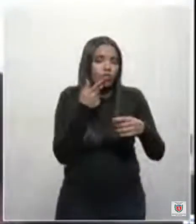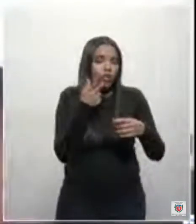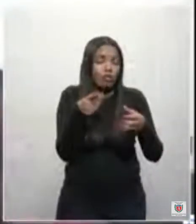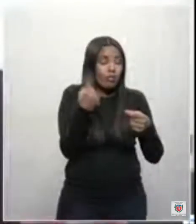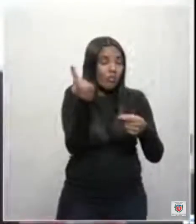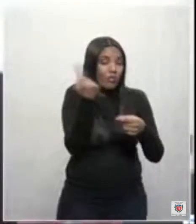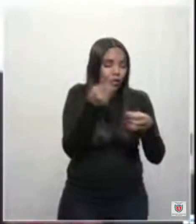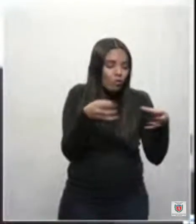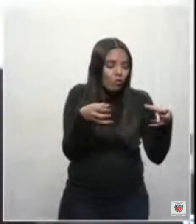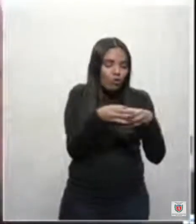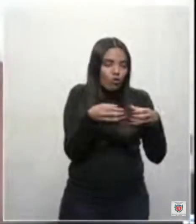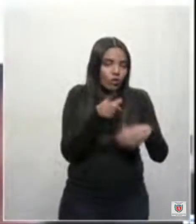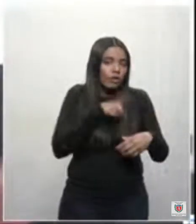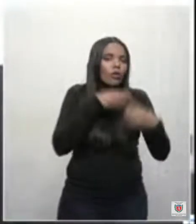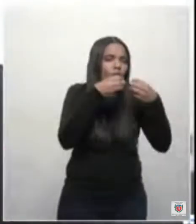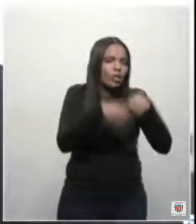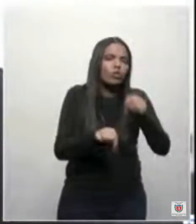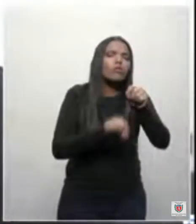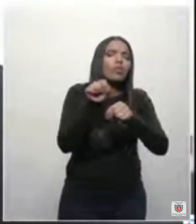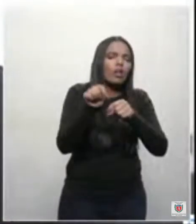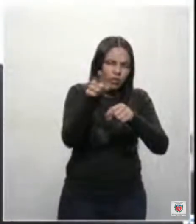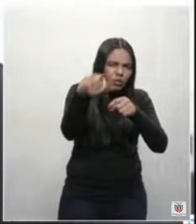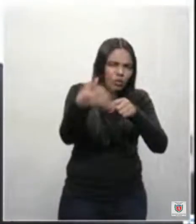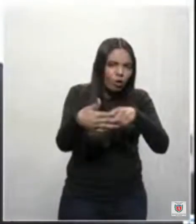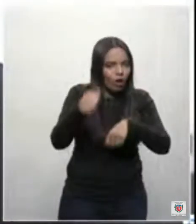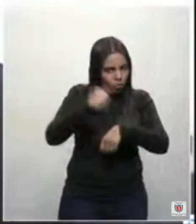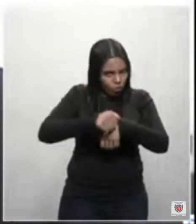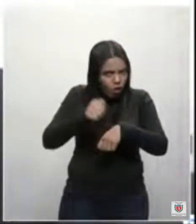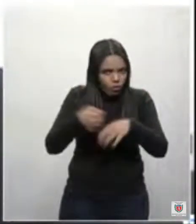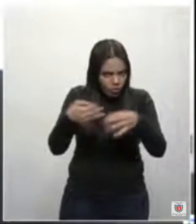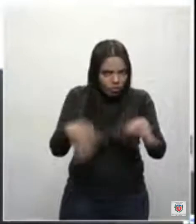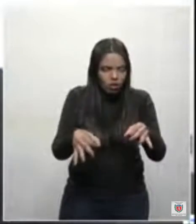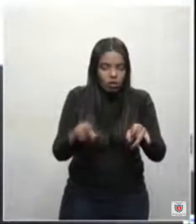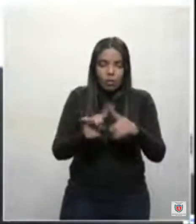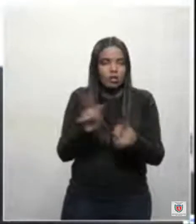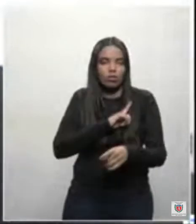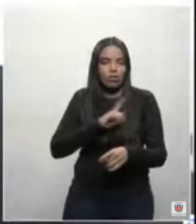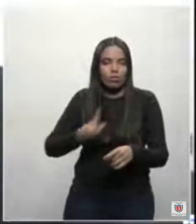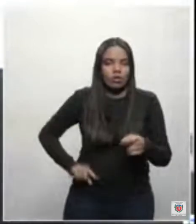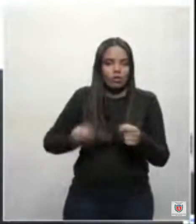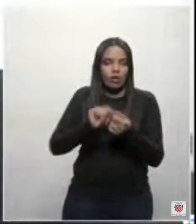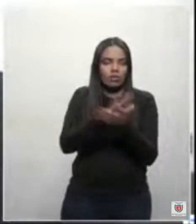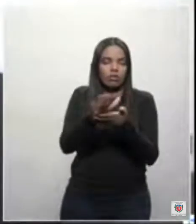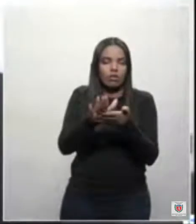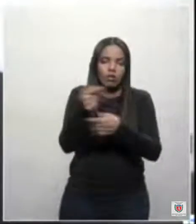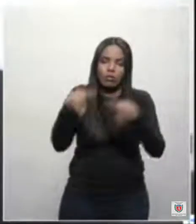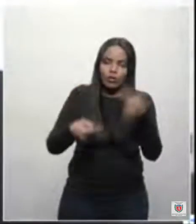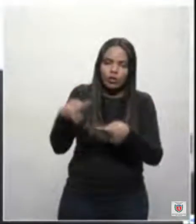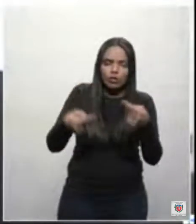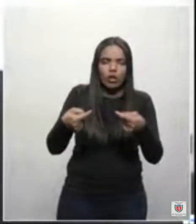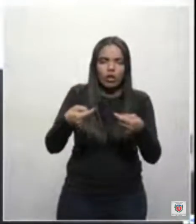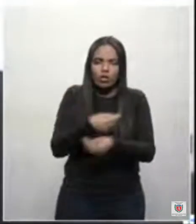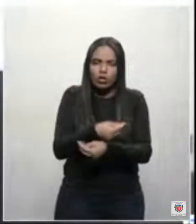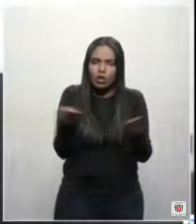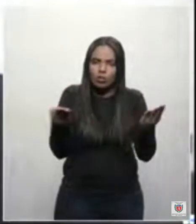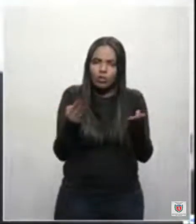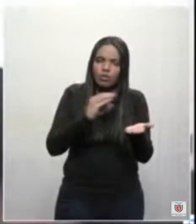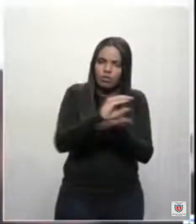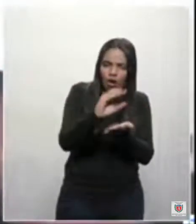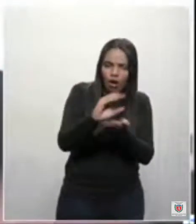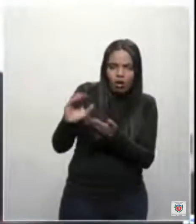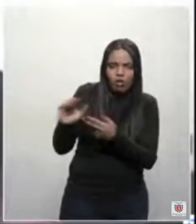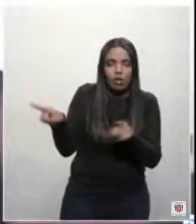população a ser afetada é a população mais pobre. Portanto, se o governo não construir políticas de distribuição de renda, de geração de